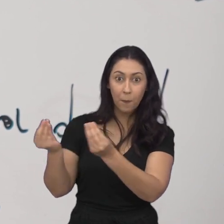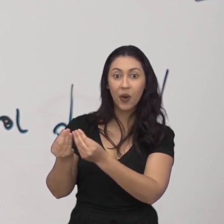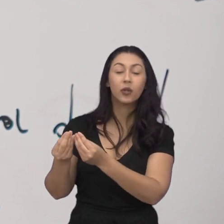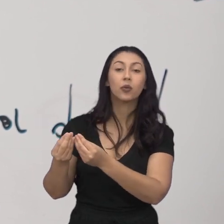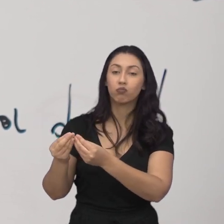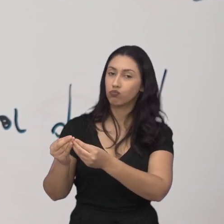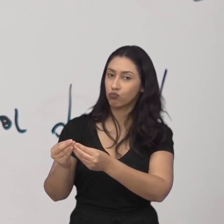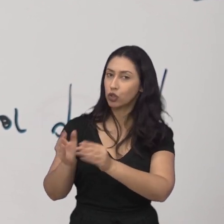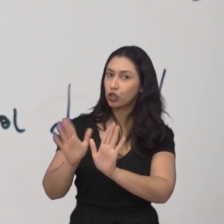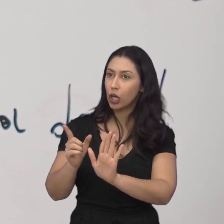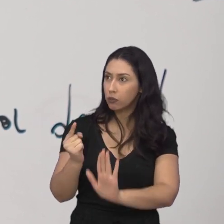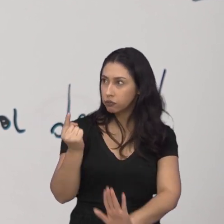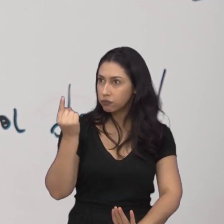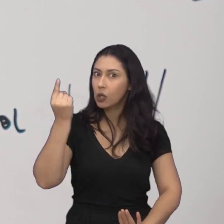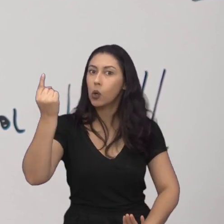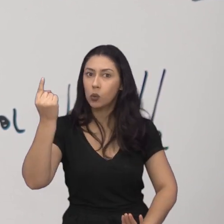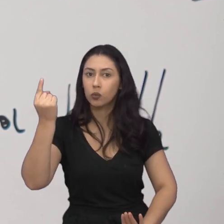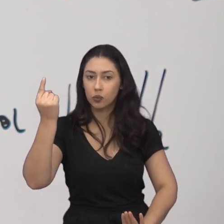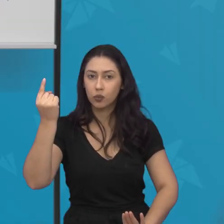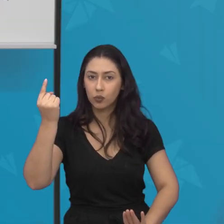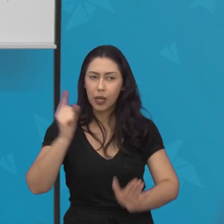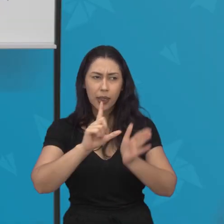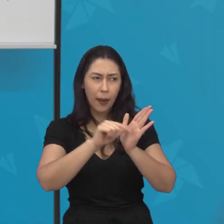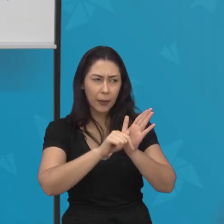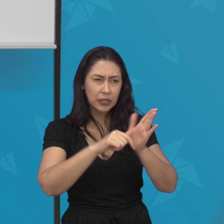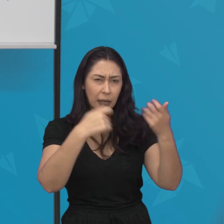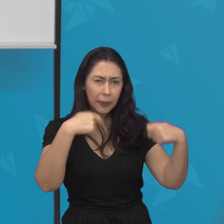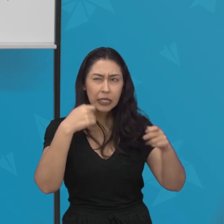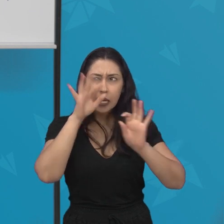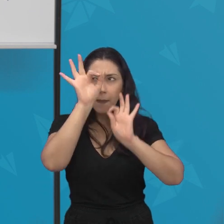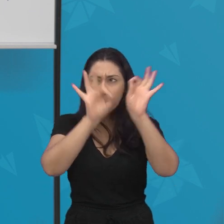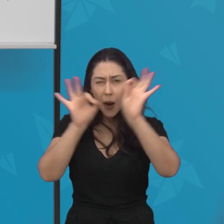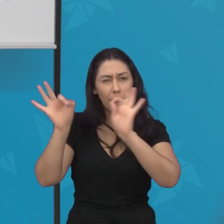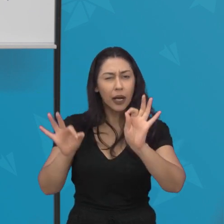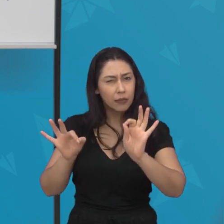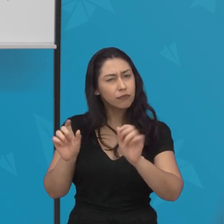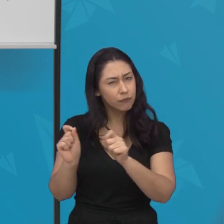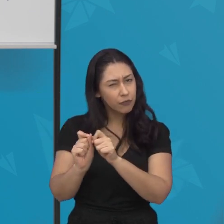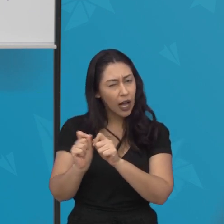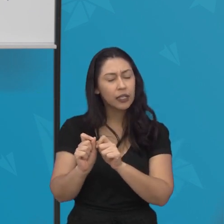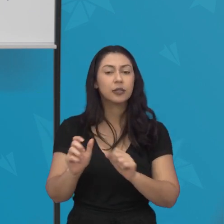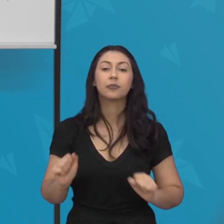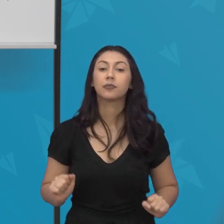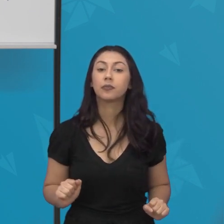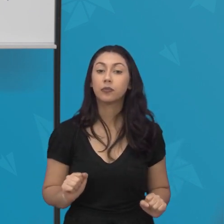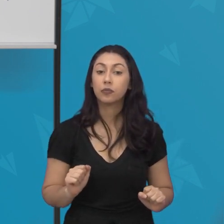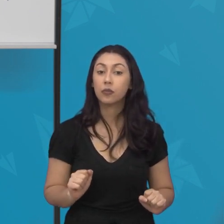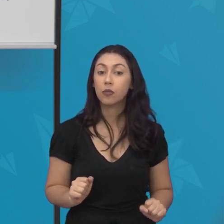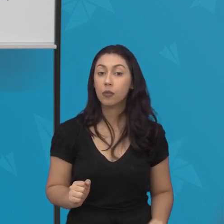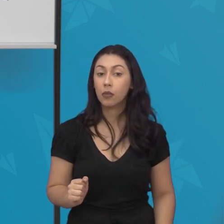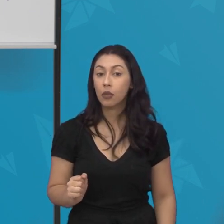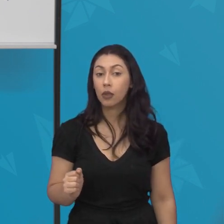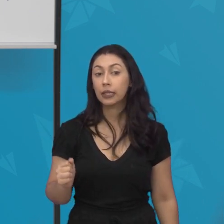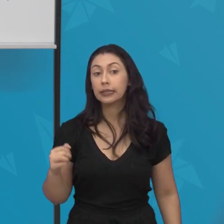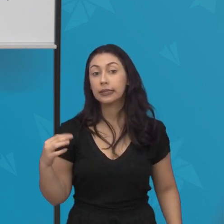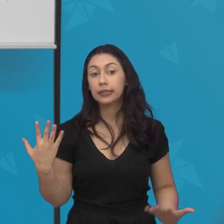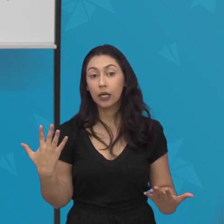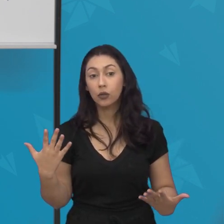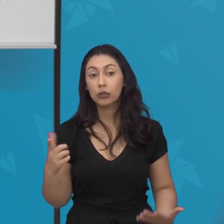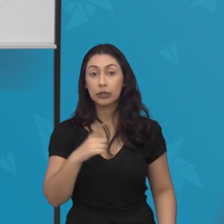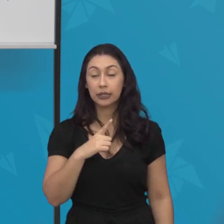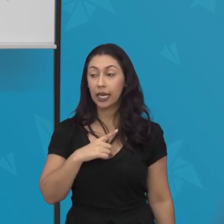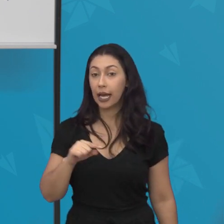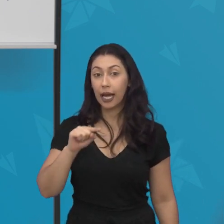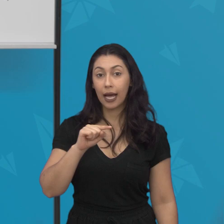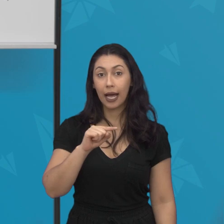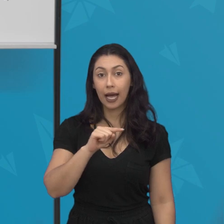deixar ela como 1 ali para partir como princípio, né? Se depois a gente precisar de reajustar ela, a gente reajusta. Bem, então a gente vê aqui 1 vezes 2 alumínios, a gente